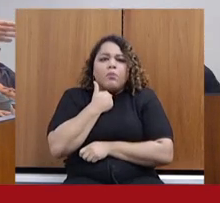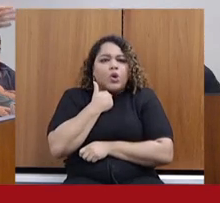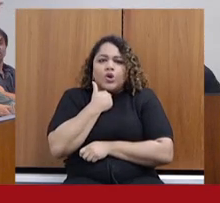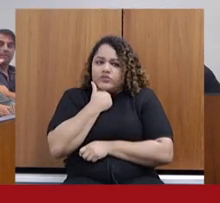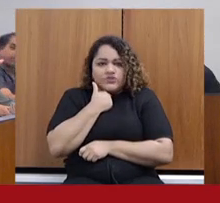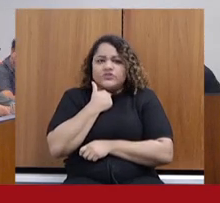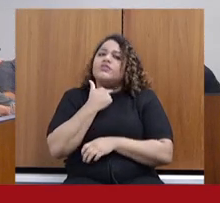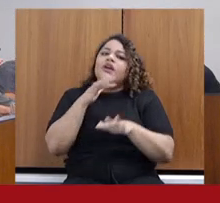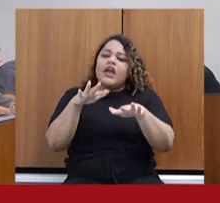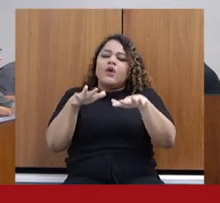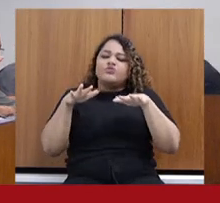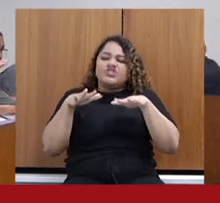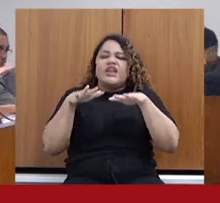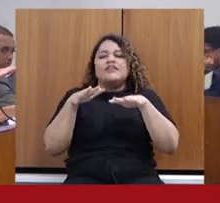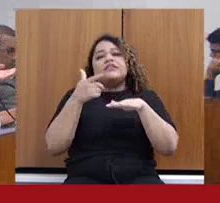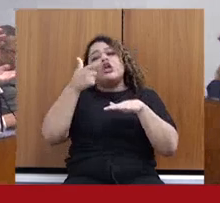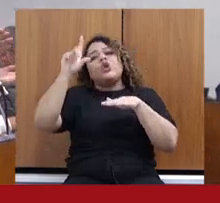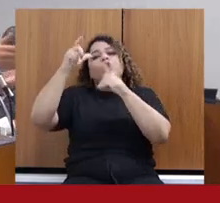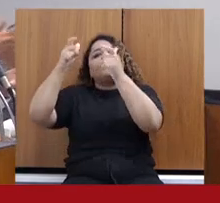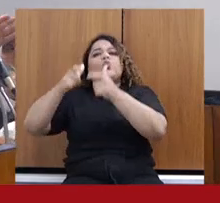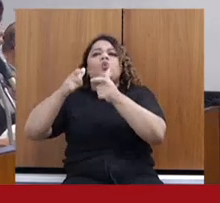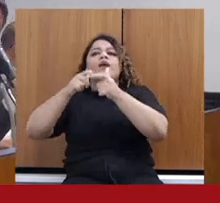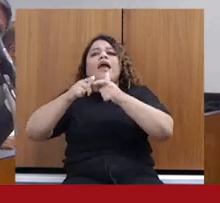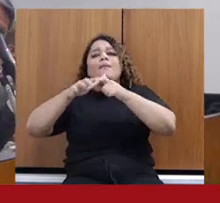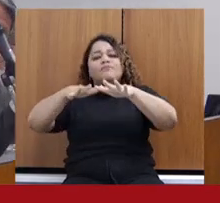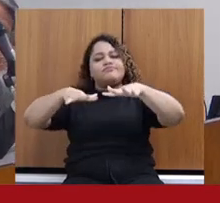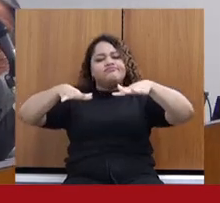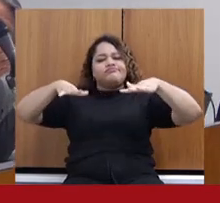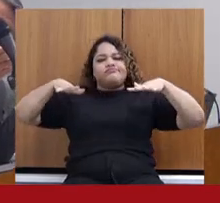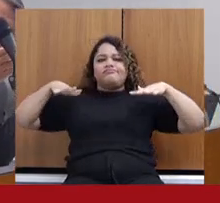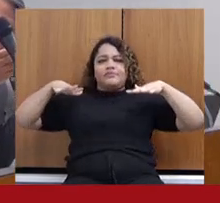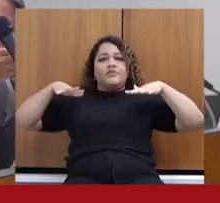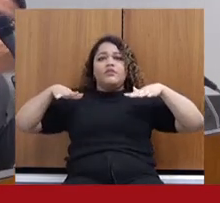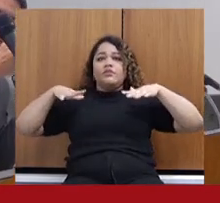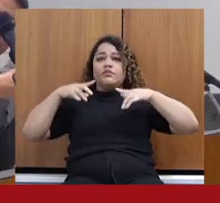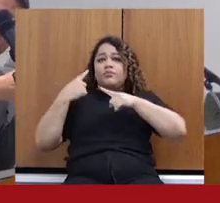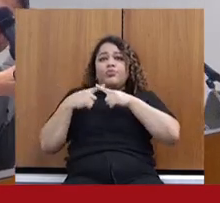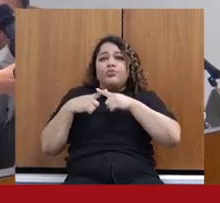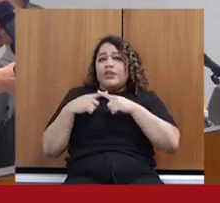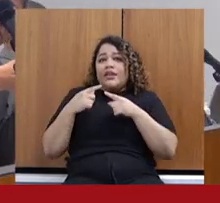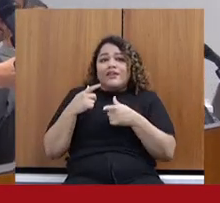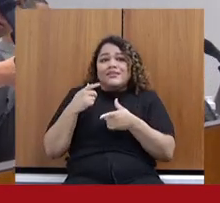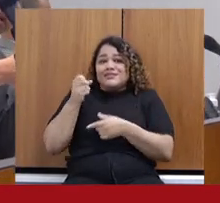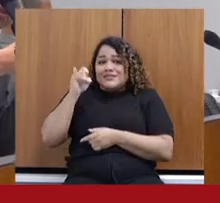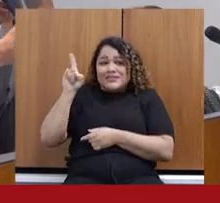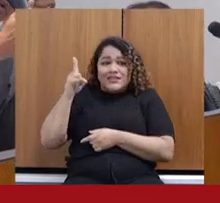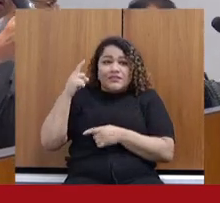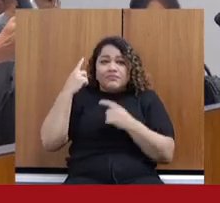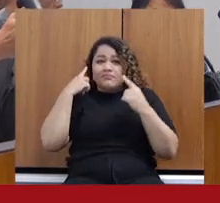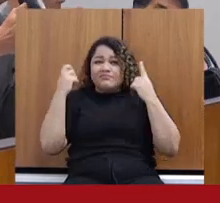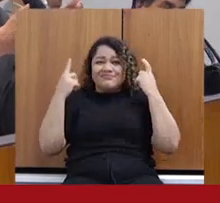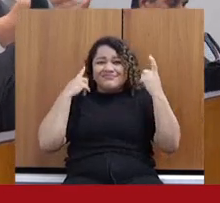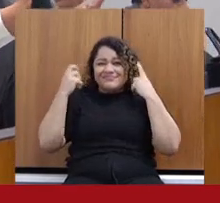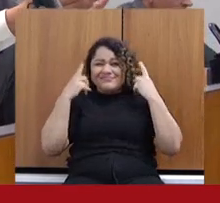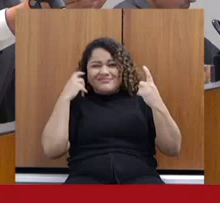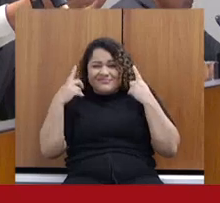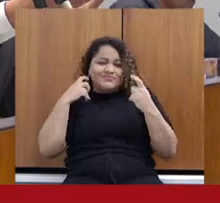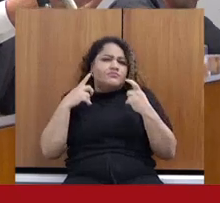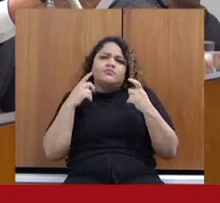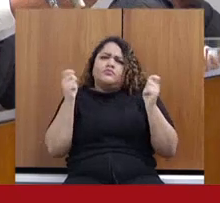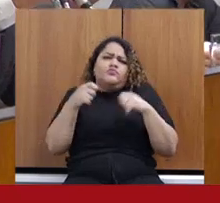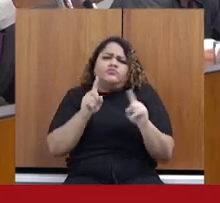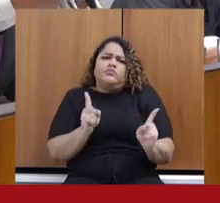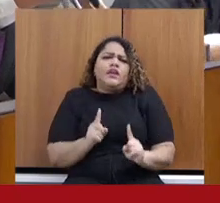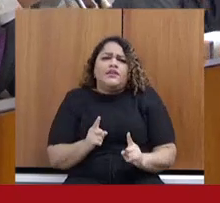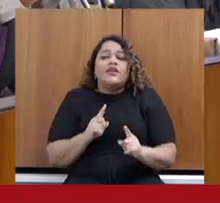pudesse ser num espaço maior, mais amplo. Não teria audiência. Então, aqui, o que a gente está querendo é discutir